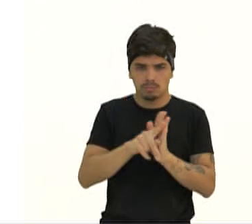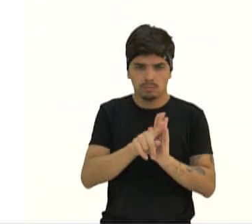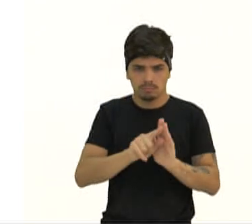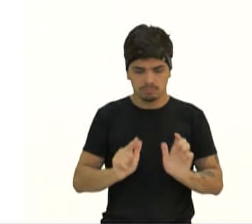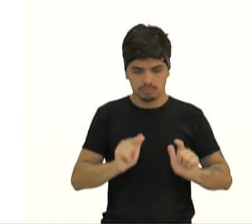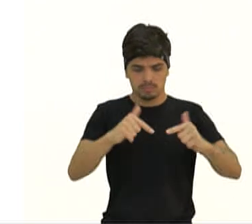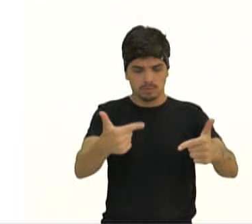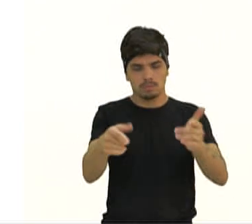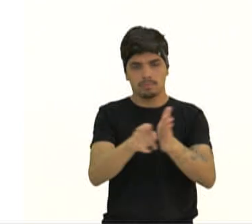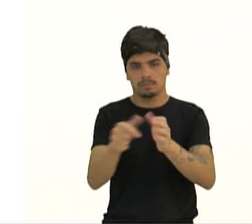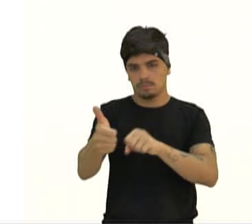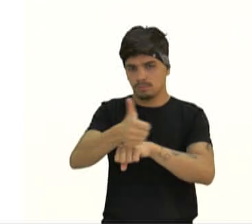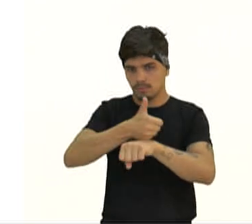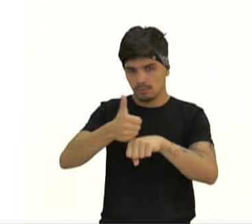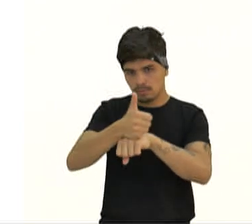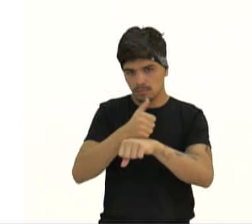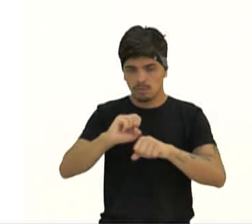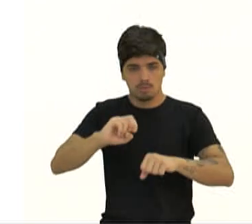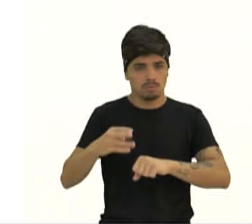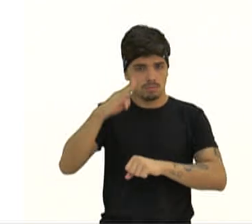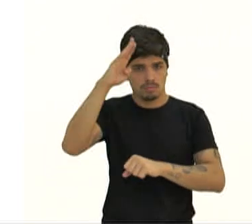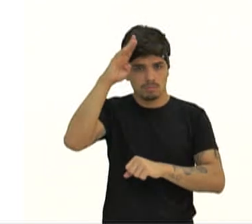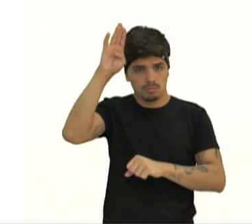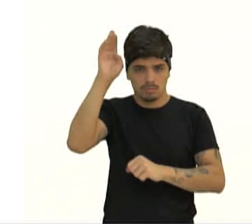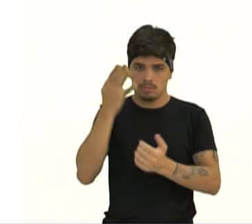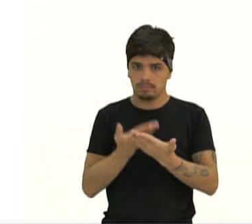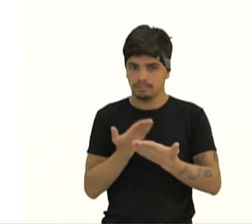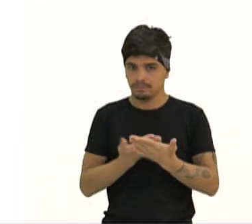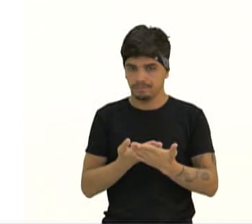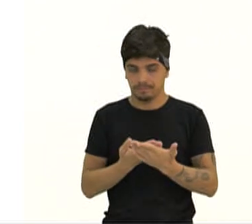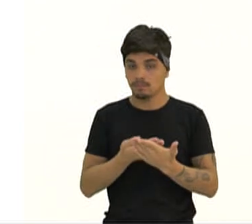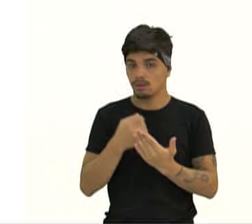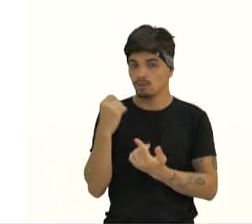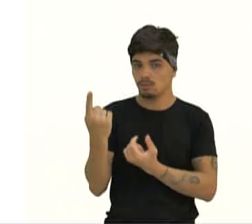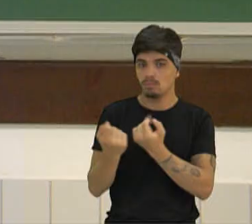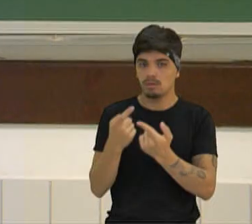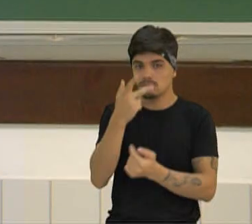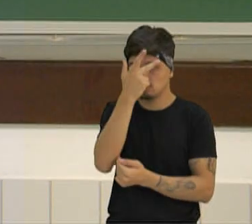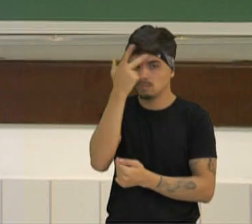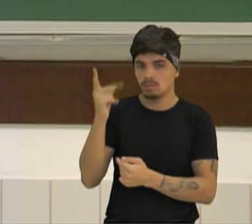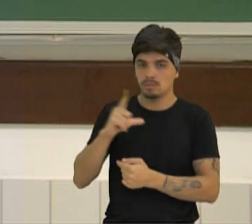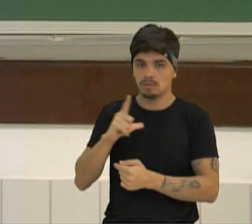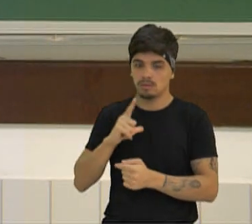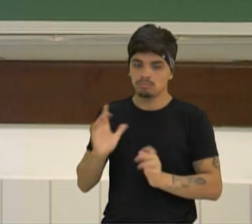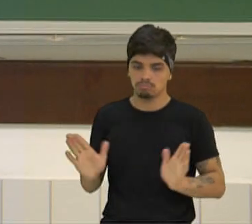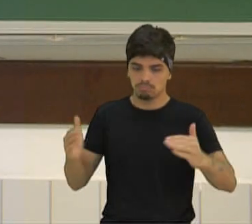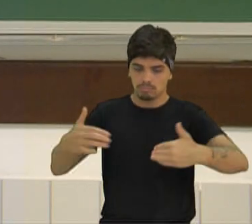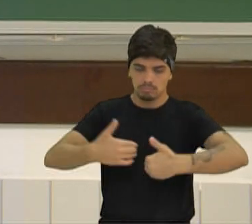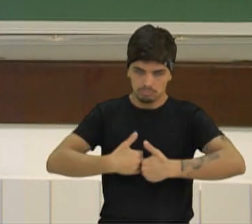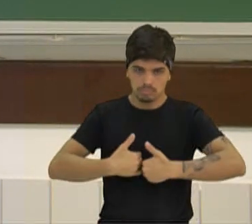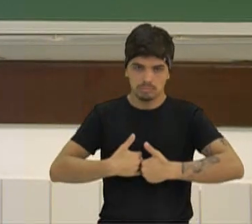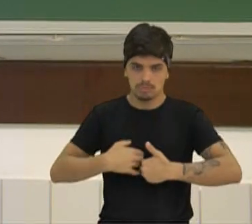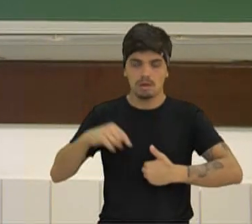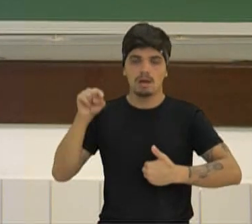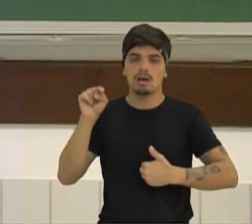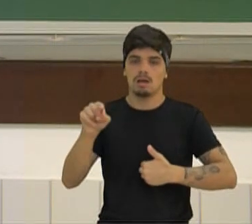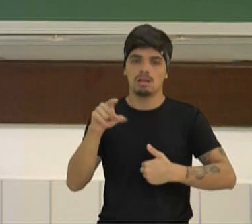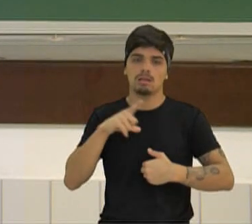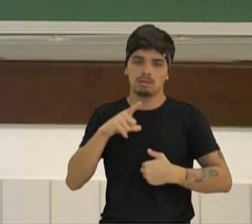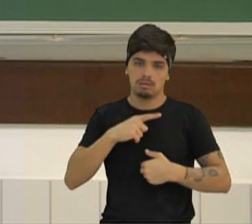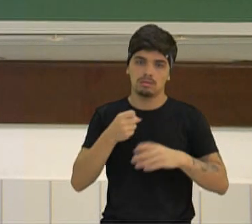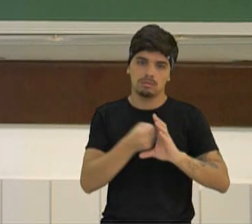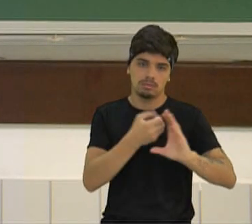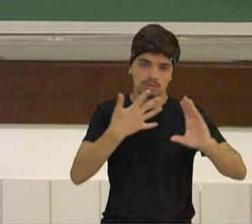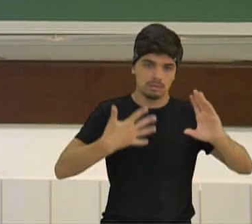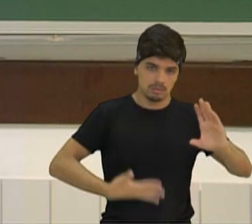principalmente no âmbito Profissional ou mesmo acadêmico então algumas pessoas que estão dentro do espectro autista Elas têm essa